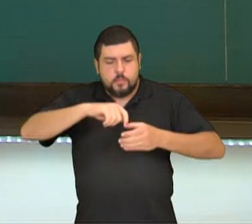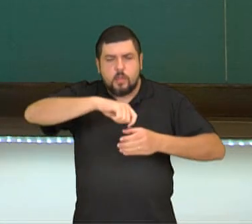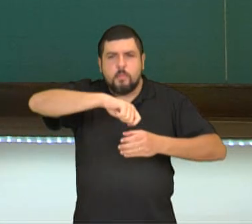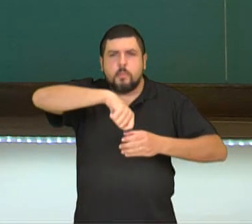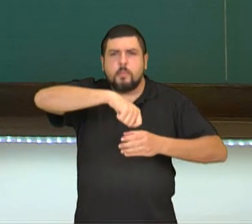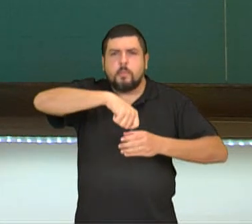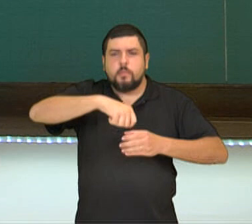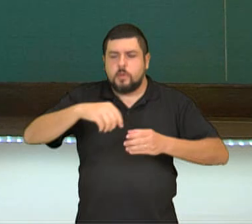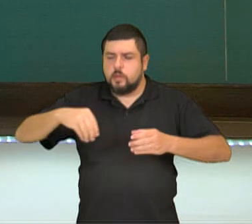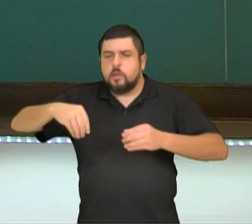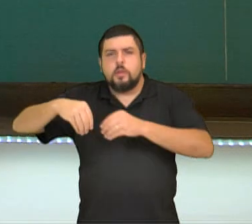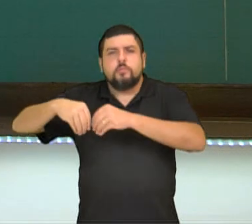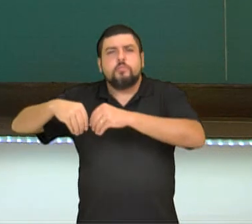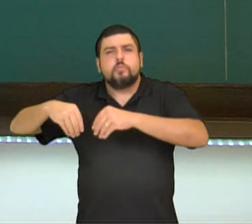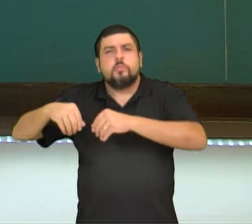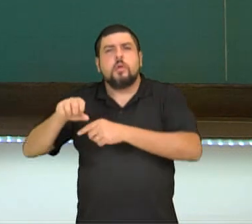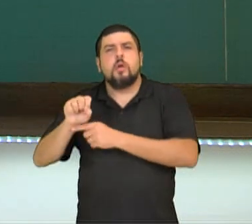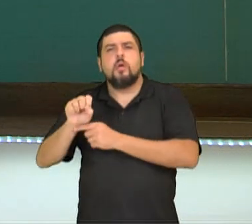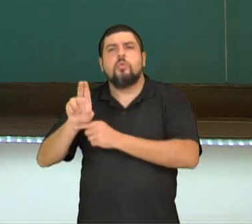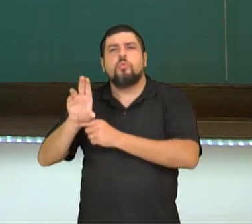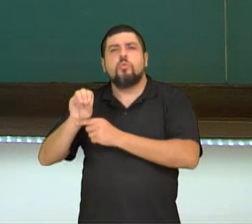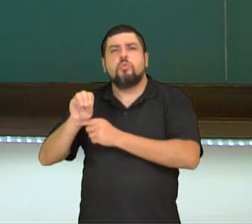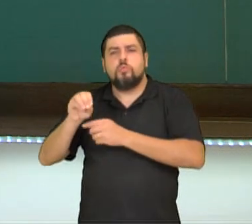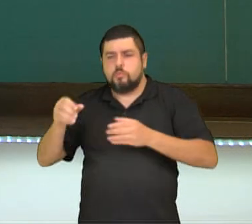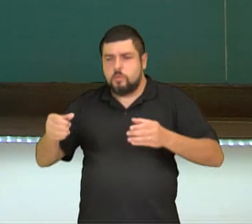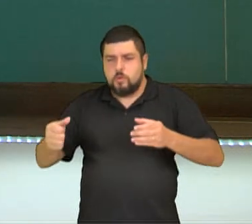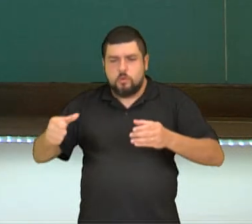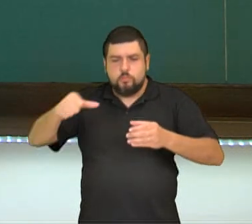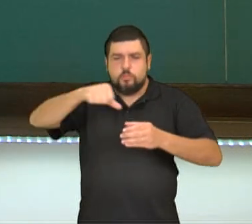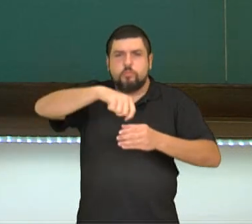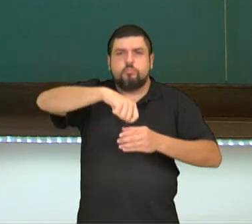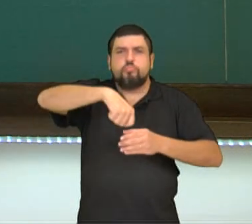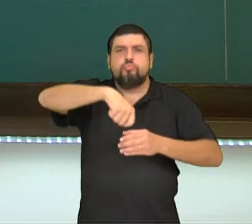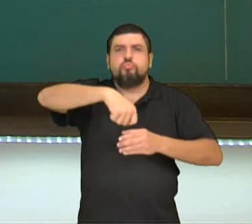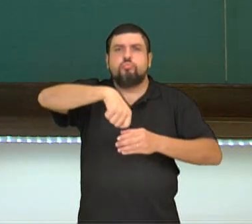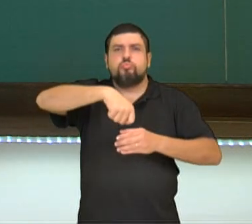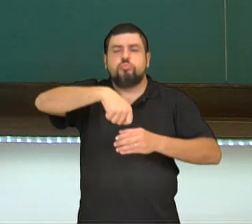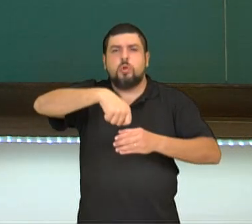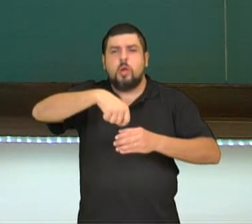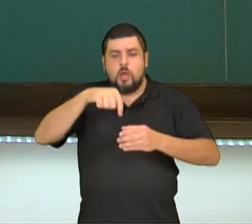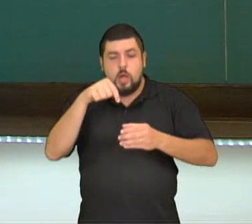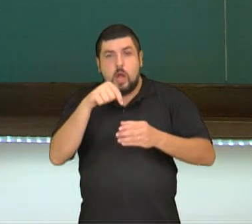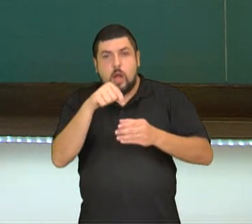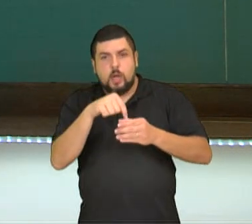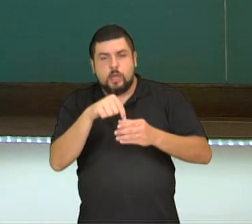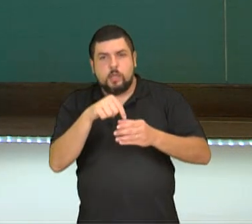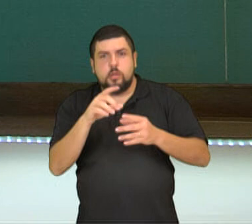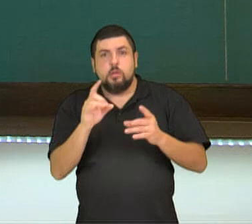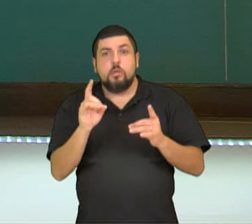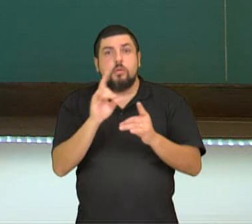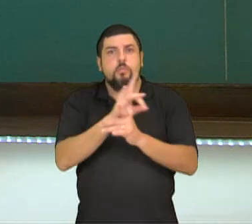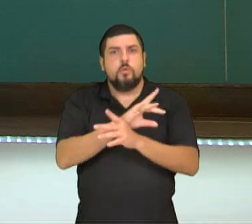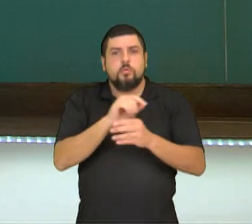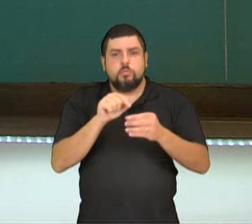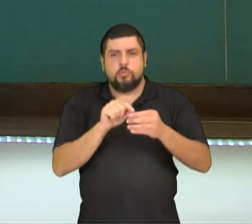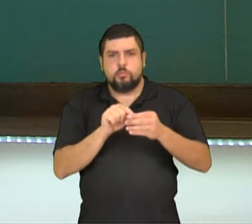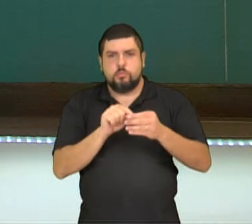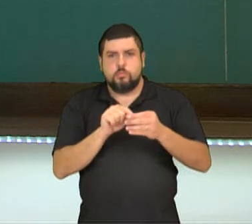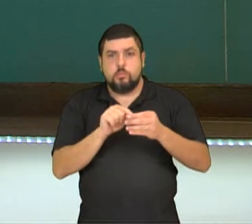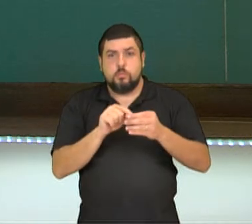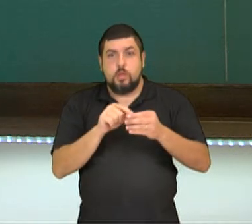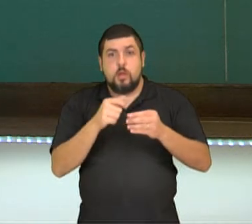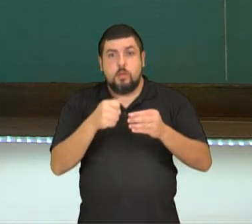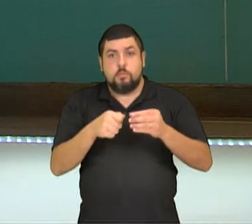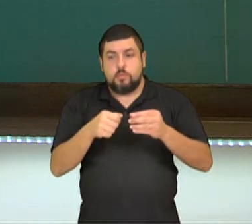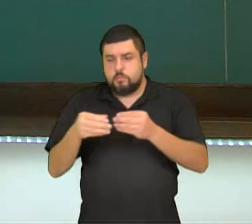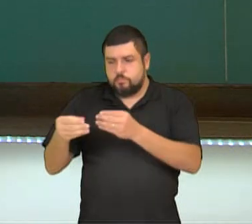naquele volume de água e aí eu tenho a minha solução que está concentrada, se eu estiver lá respeitando os dizeres lá do